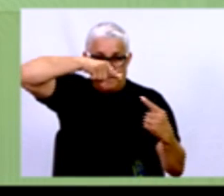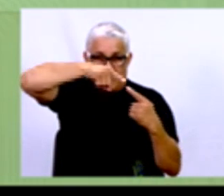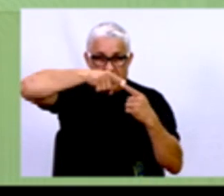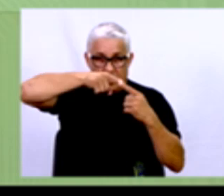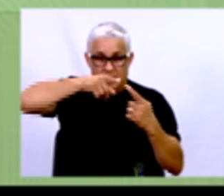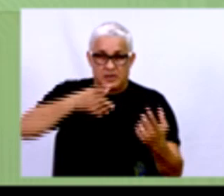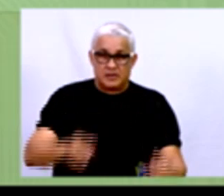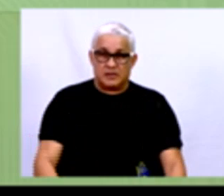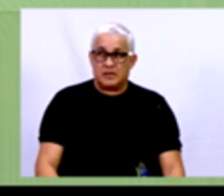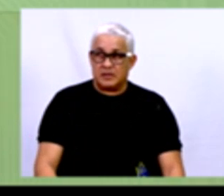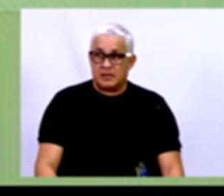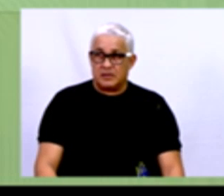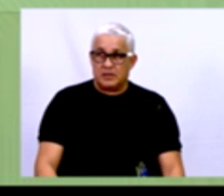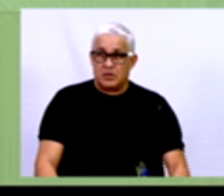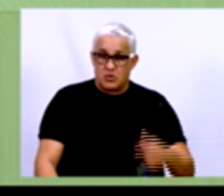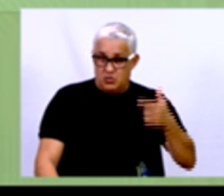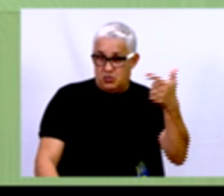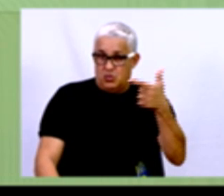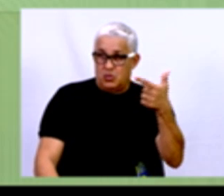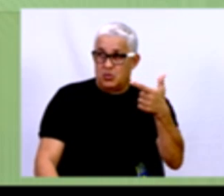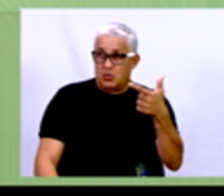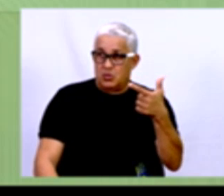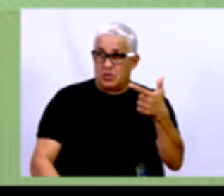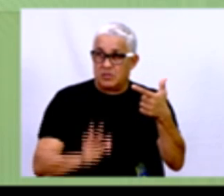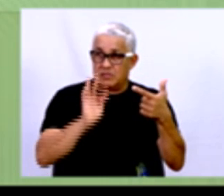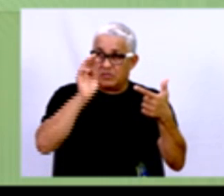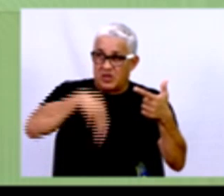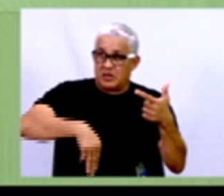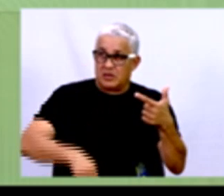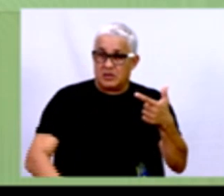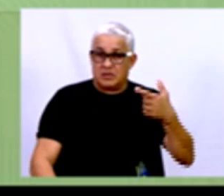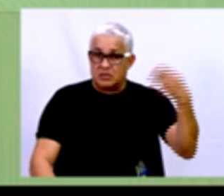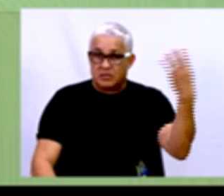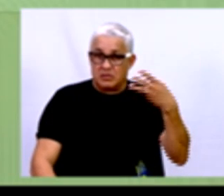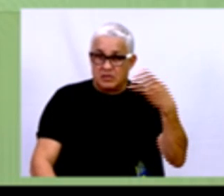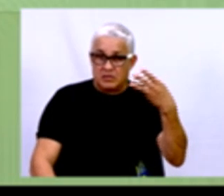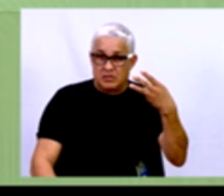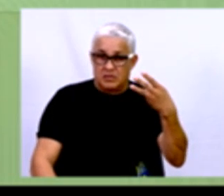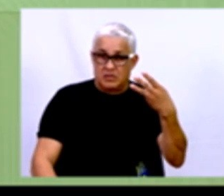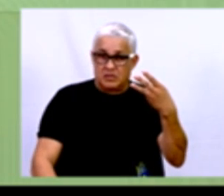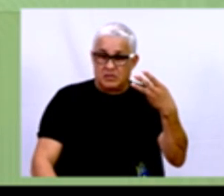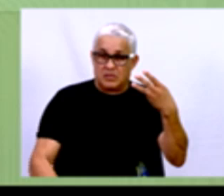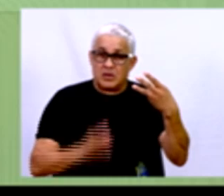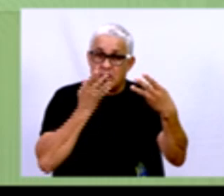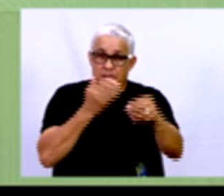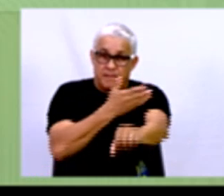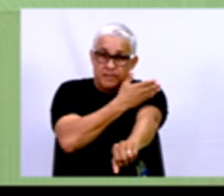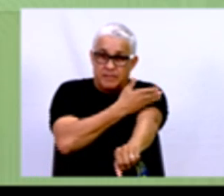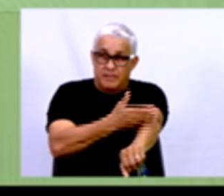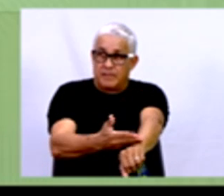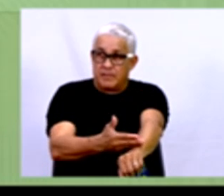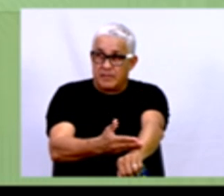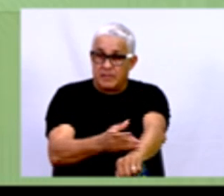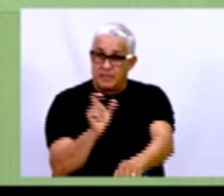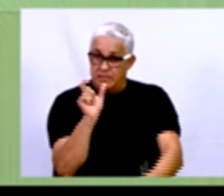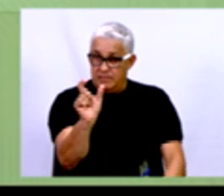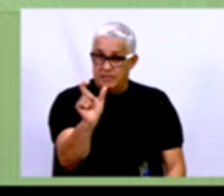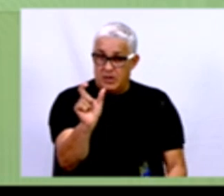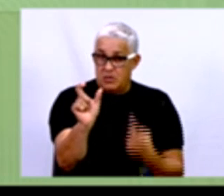arma. Segundo significado, fim. Terceiro, a cor branca. Então, aqui nós temos o quê? Uma